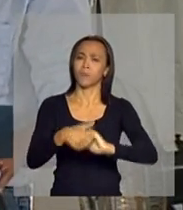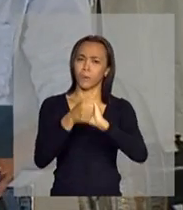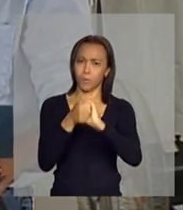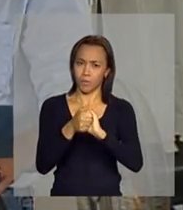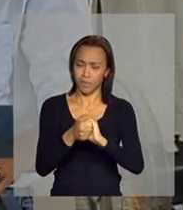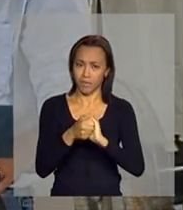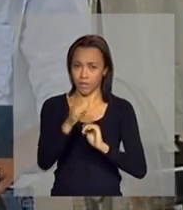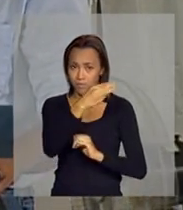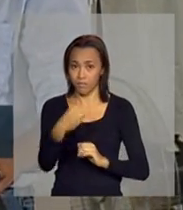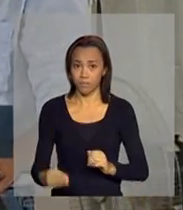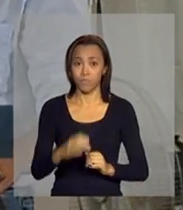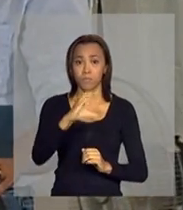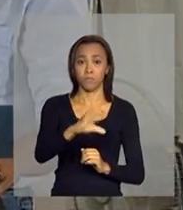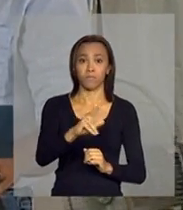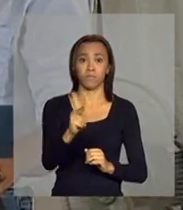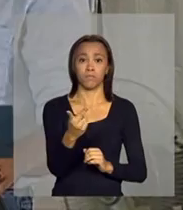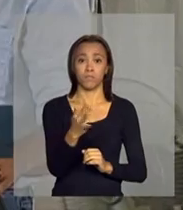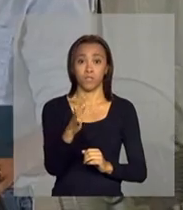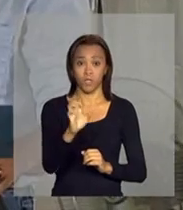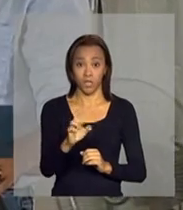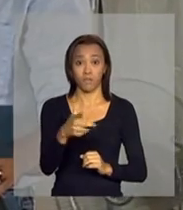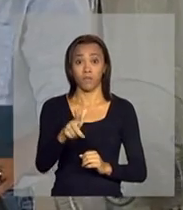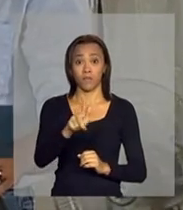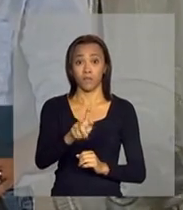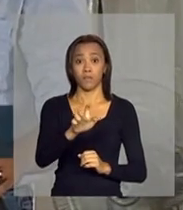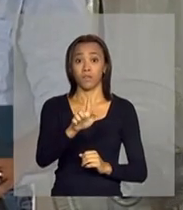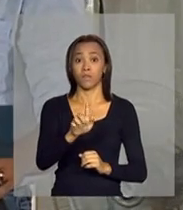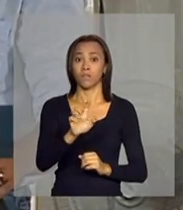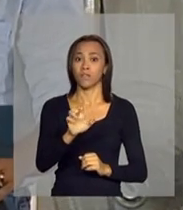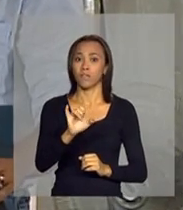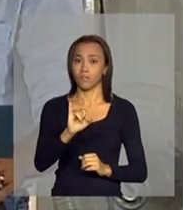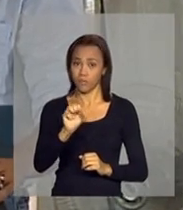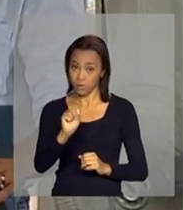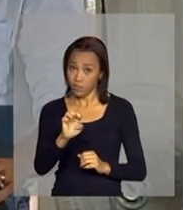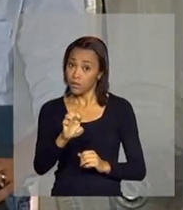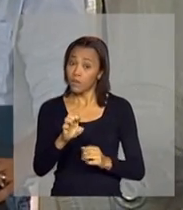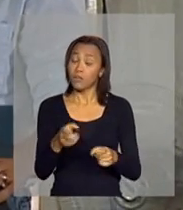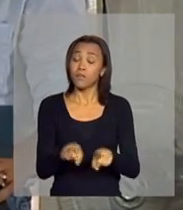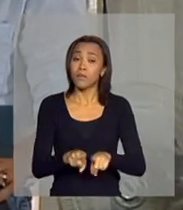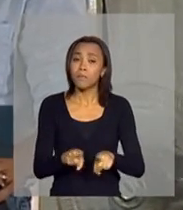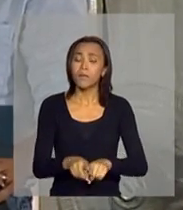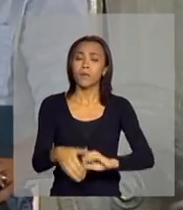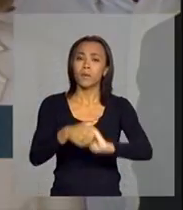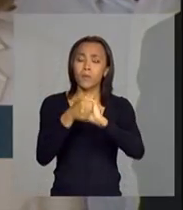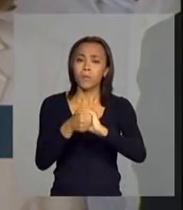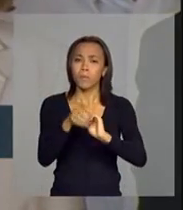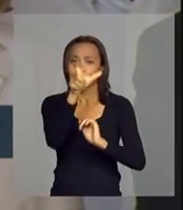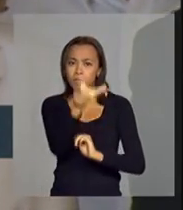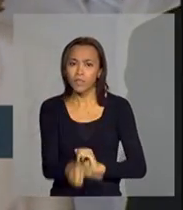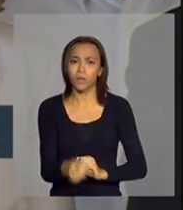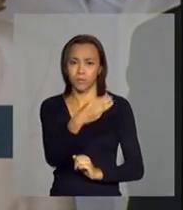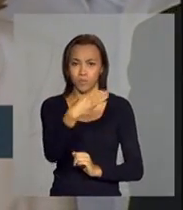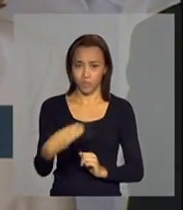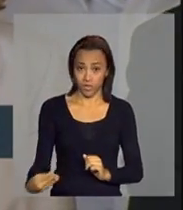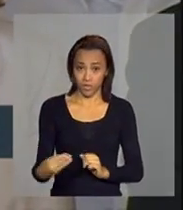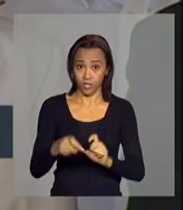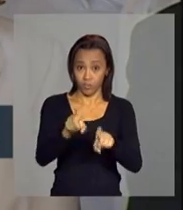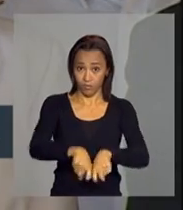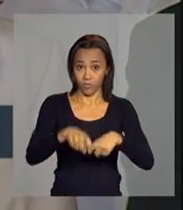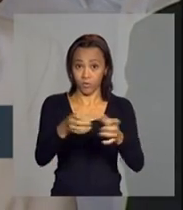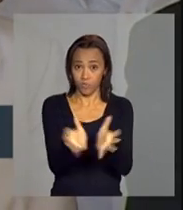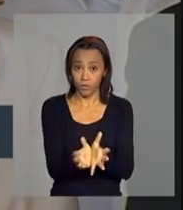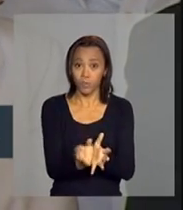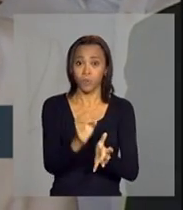ministra-chefe da Casa Civil, senadora Gleisi Hoffmann, cumprimentar o ministro da Agricultura, Mendes Ribeiro